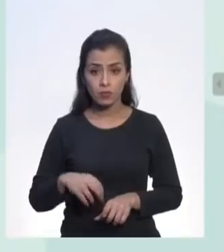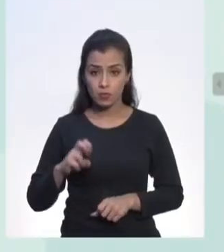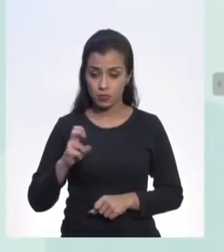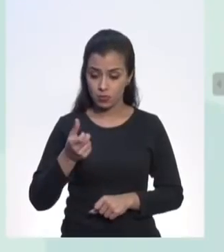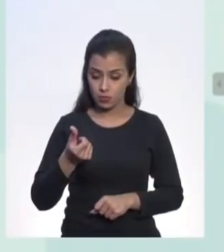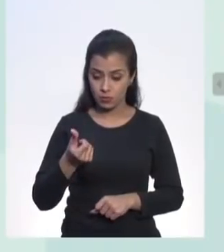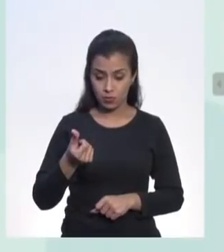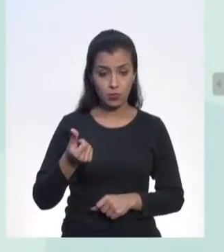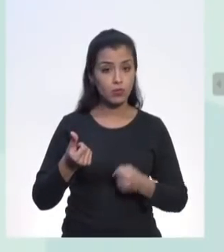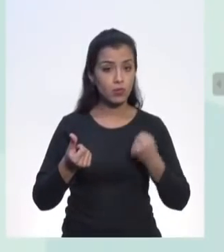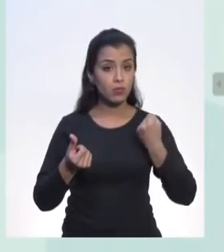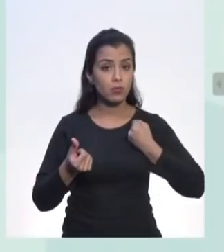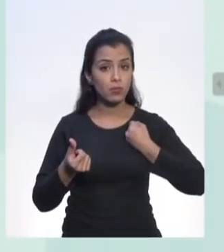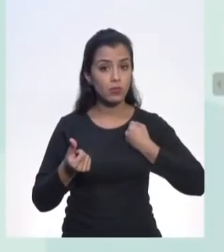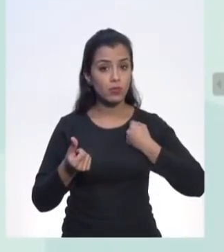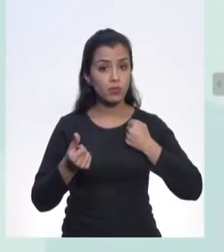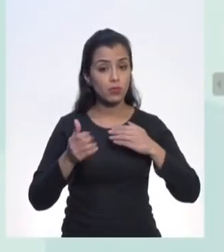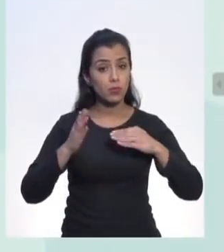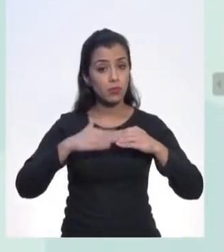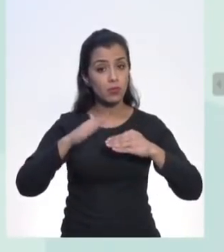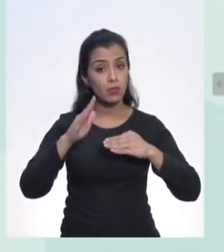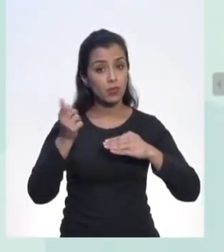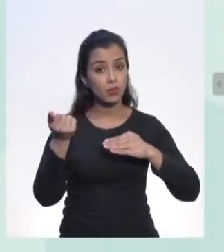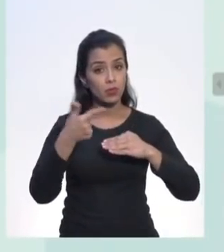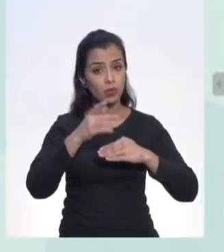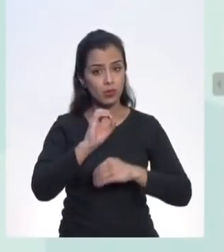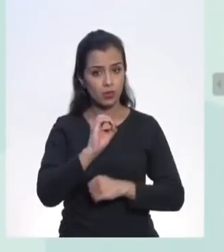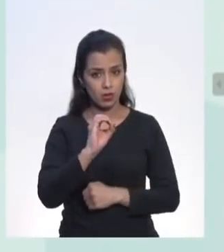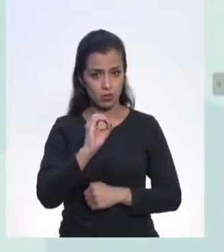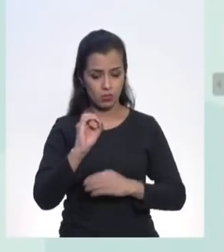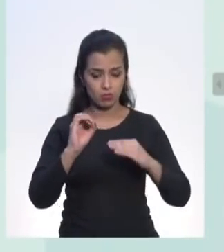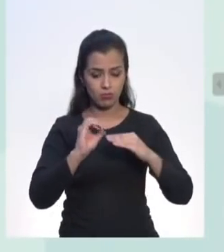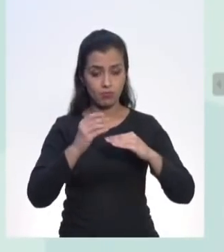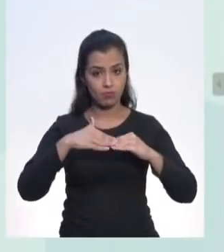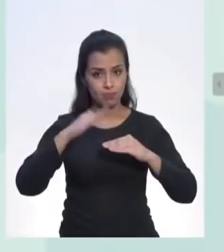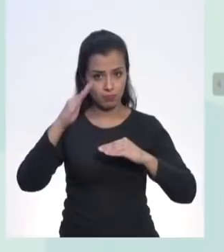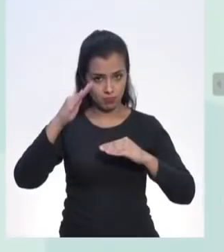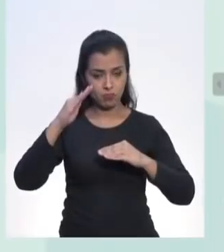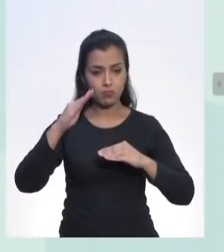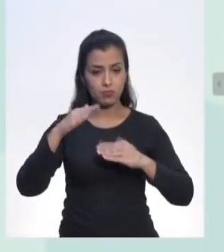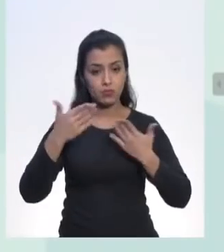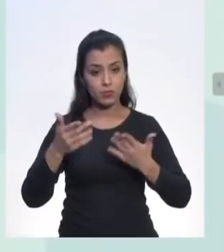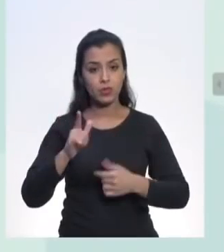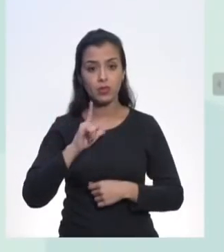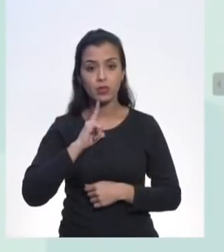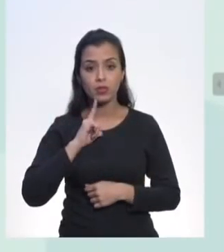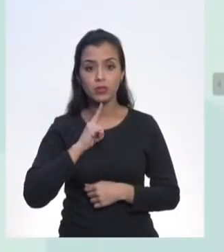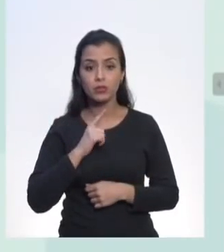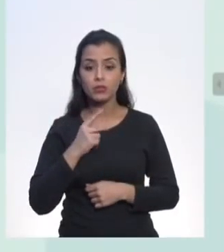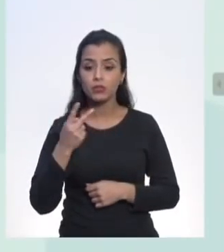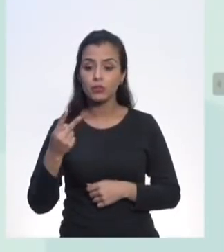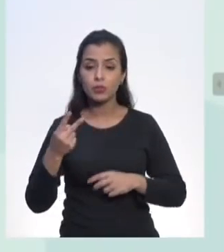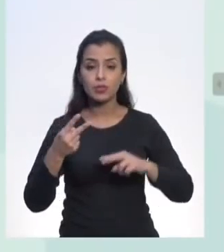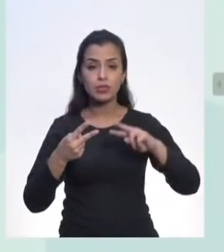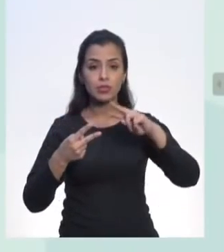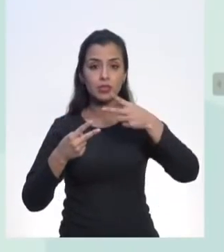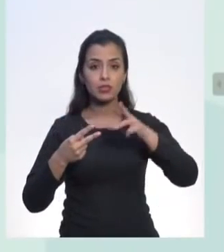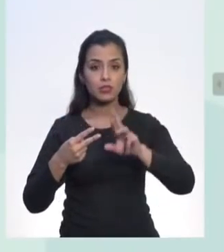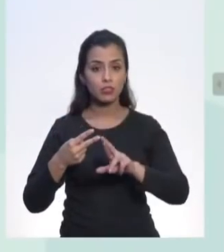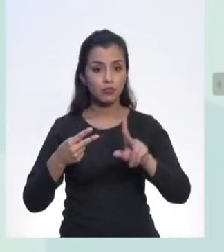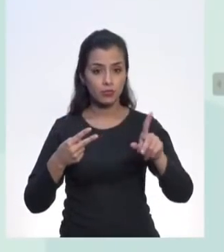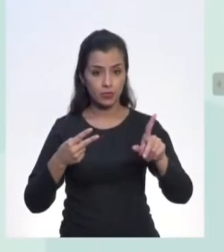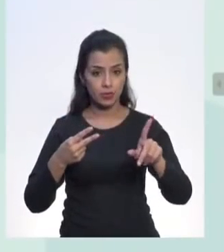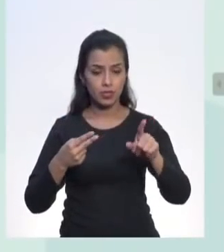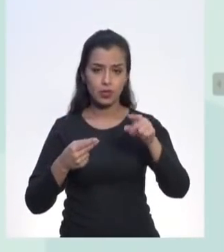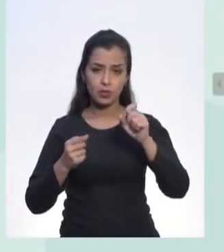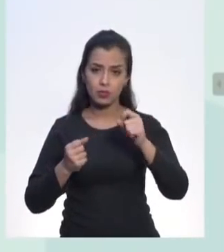56 é um número maior do que zero. Então, eu vou ter duas raízes diferentes. Aí você pode estar